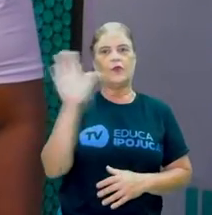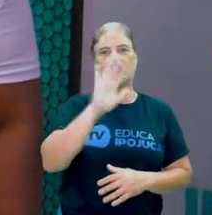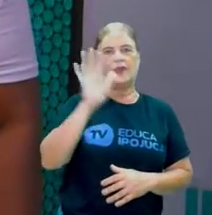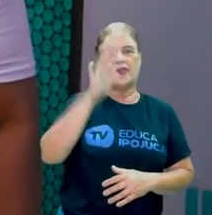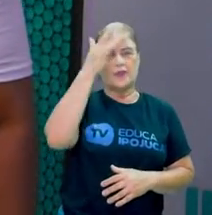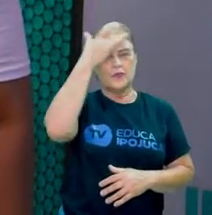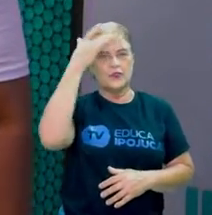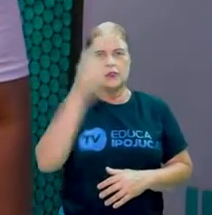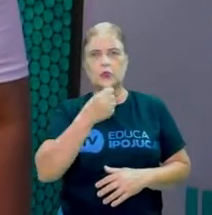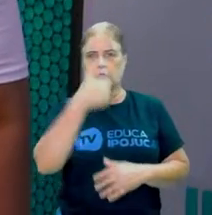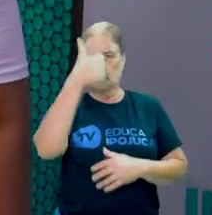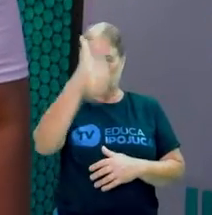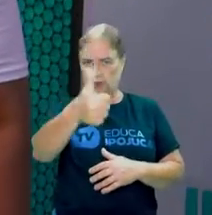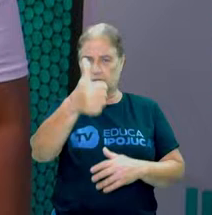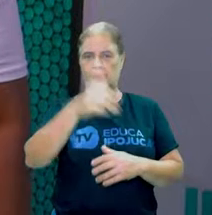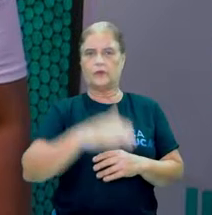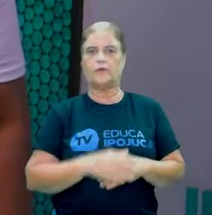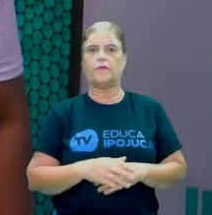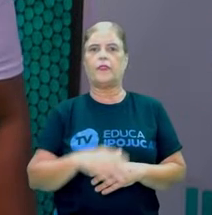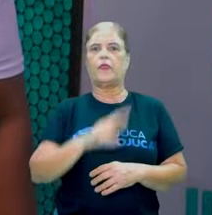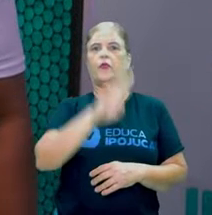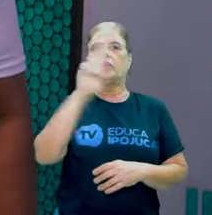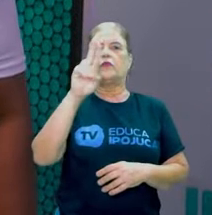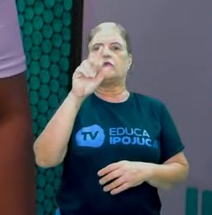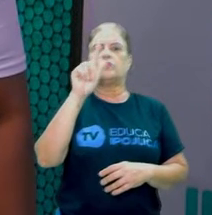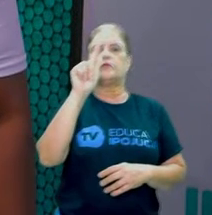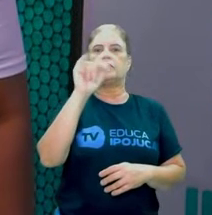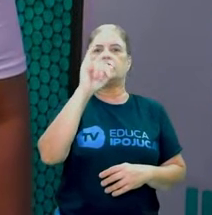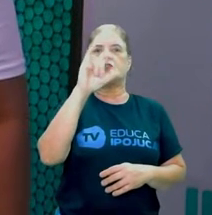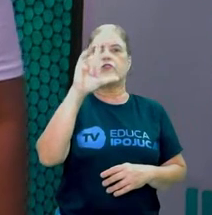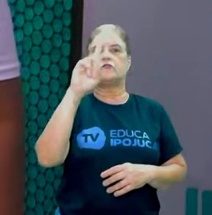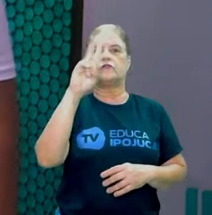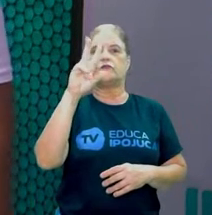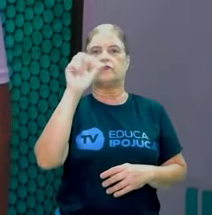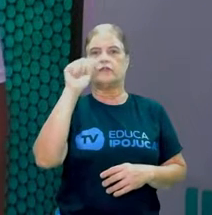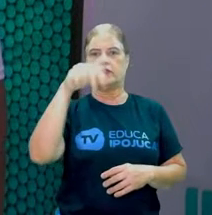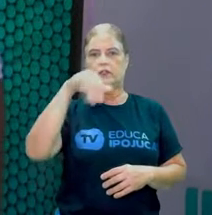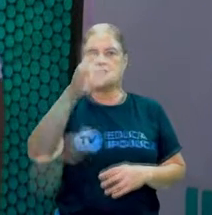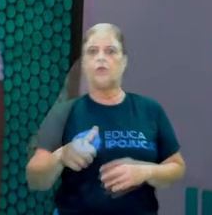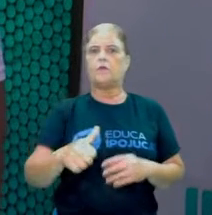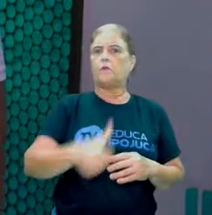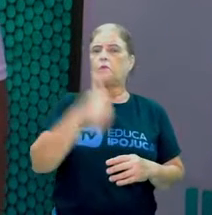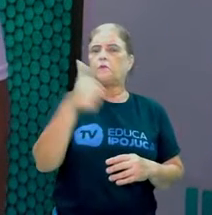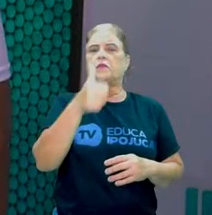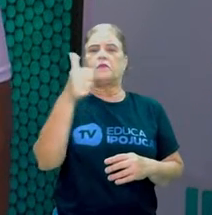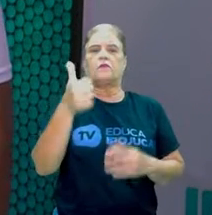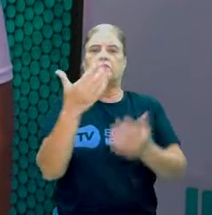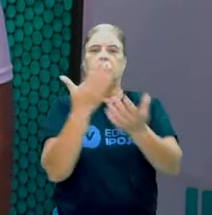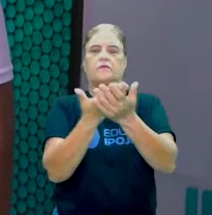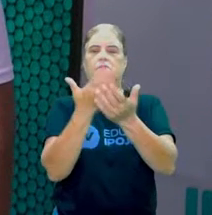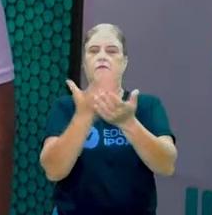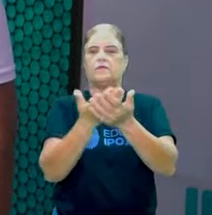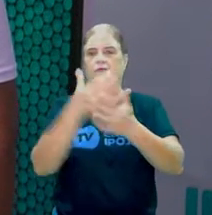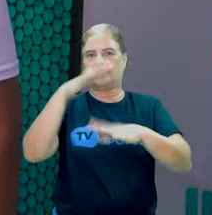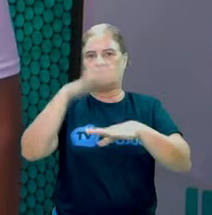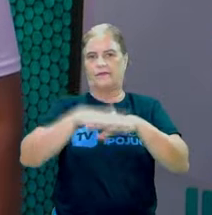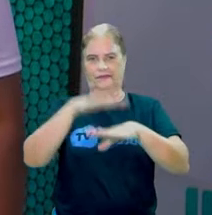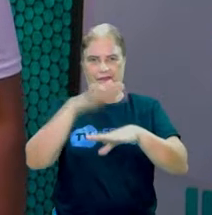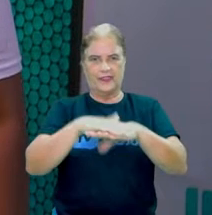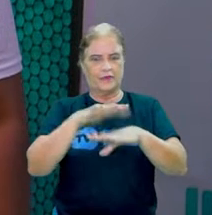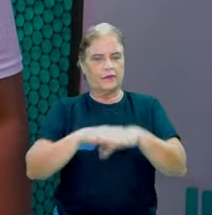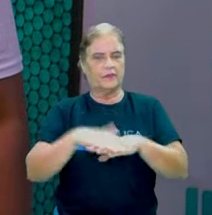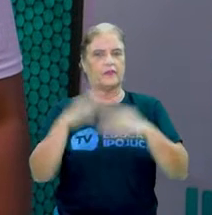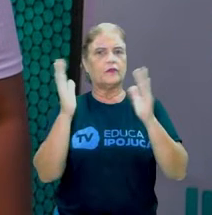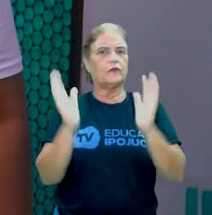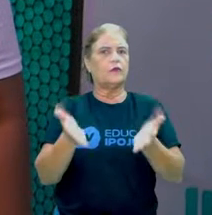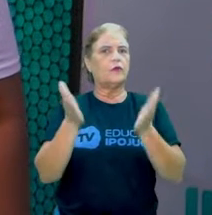Olá pessoal, tudo bem com vocês? Me chamo Gilvânia Gomes e estamos aqui na nossa aula de matemática. E